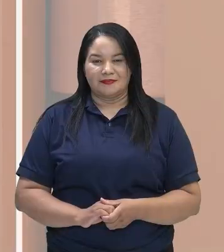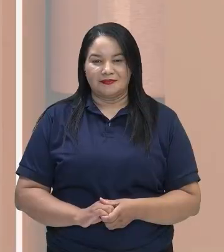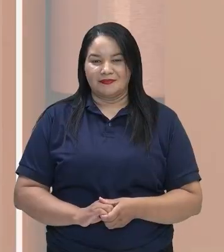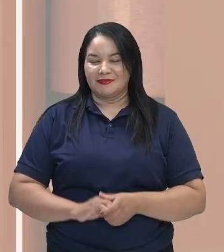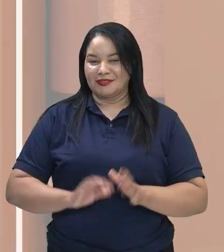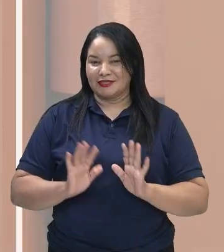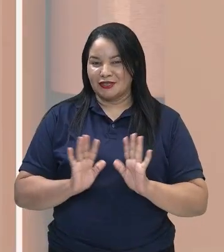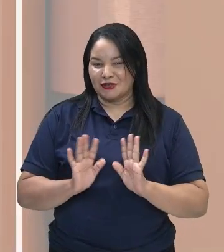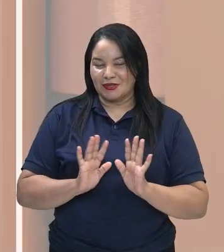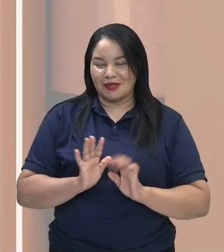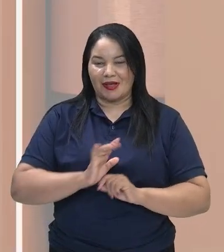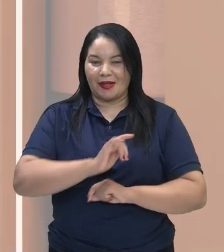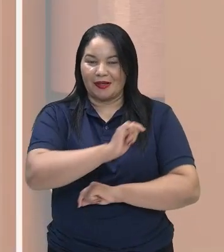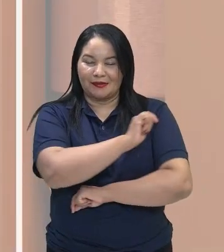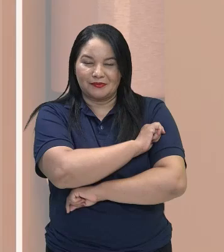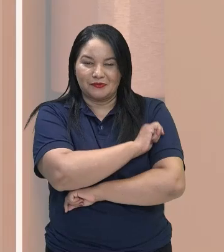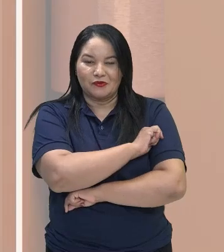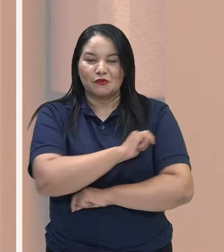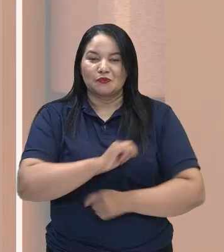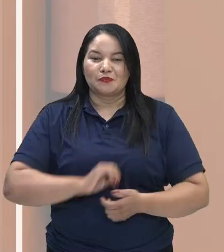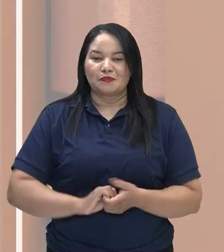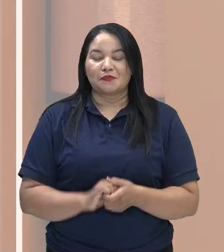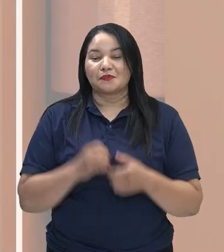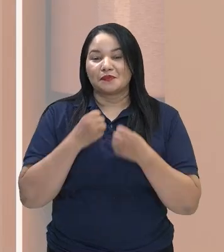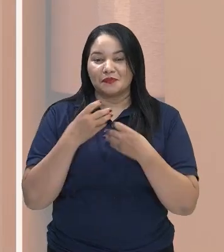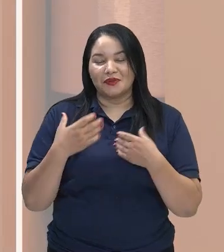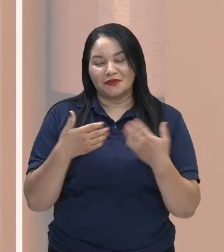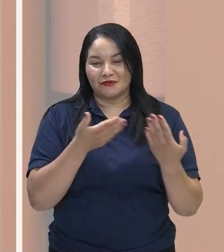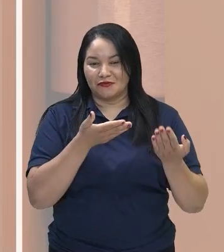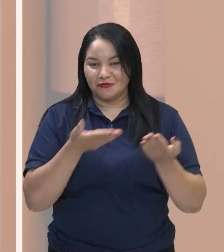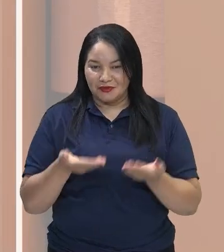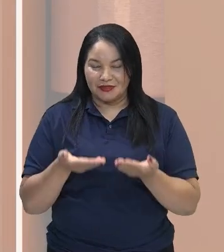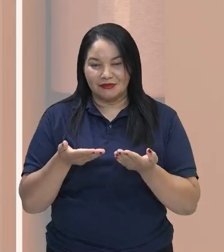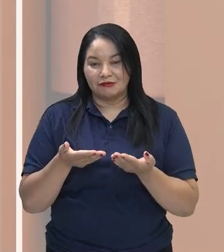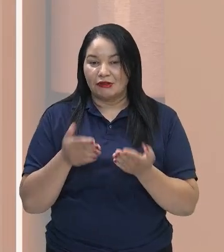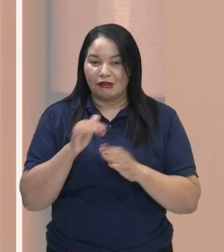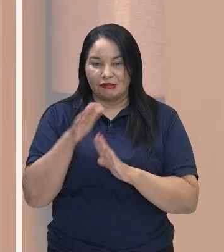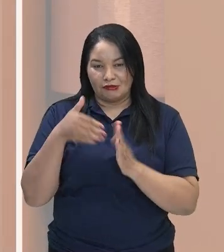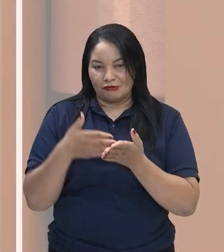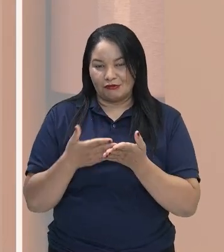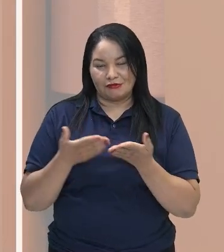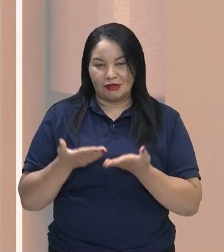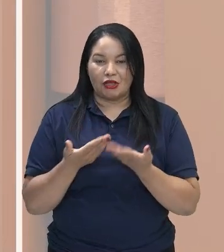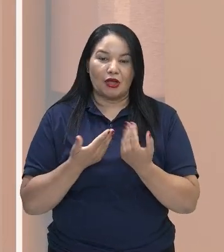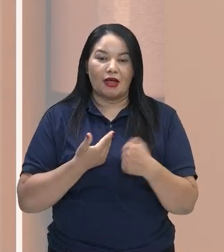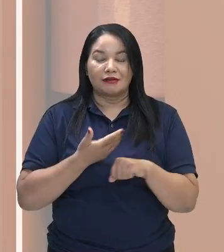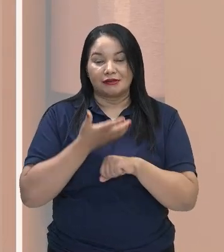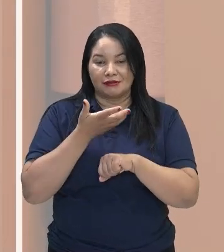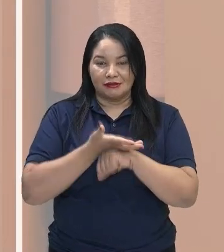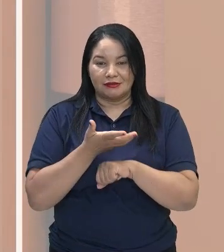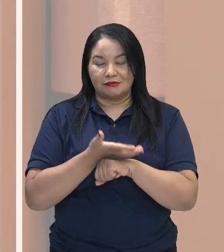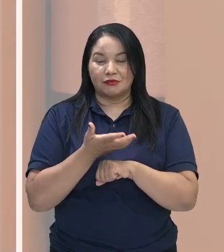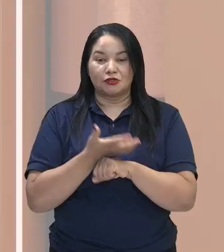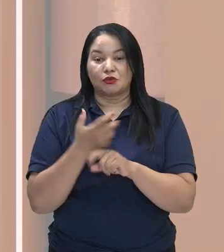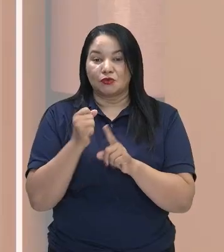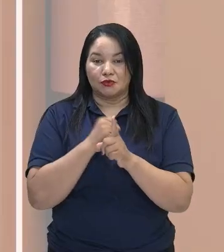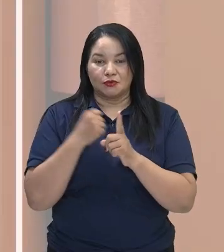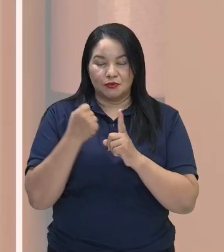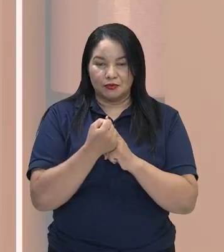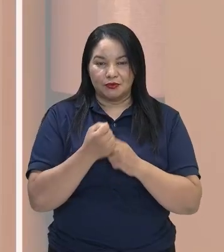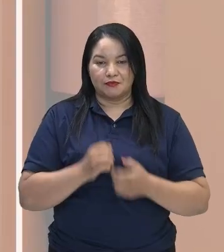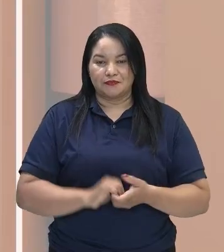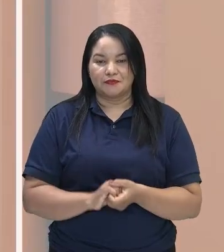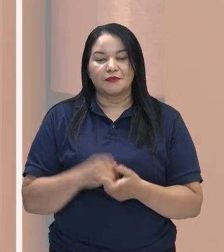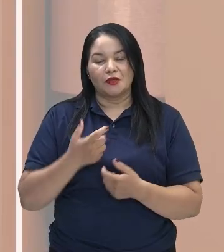Olá, educandos e educandas, sejam bem-vindos e bem-vindas ao componente curricular Sociologia. Eu